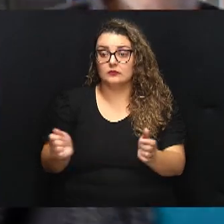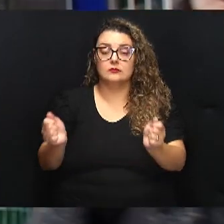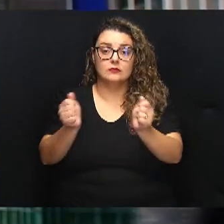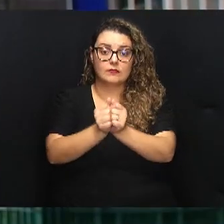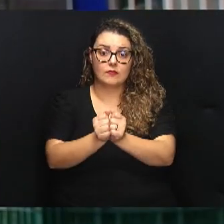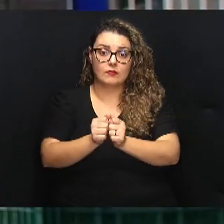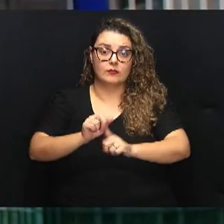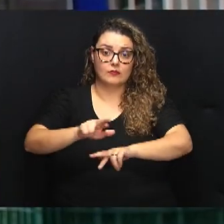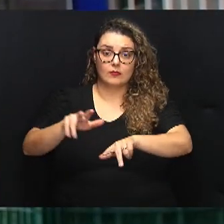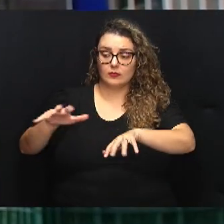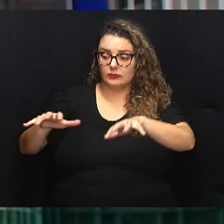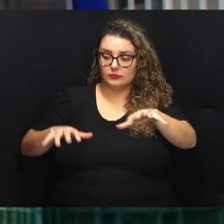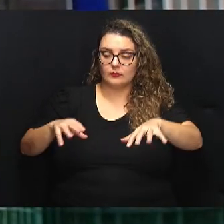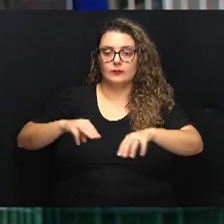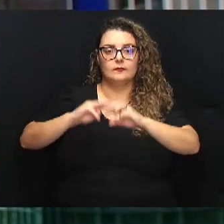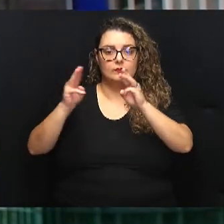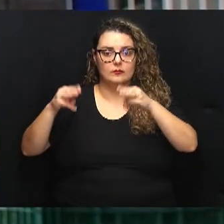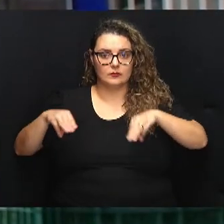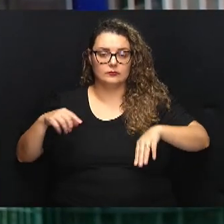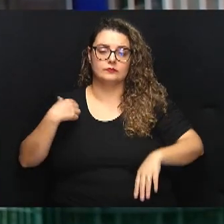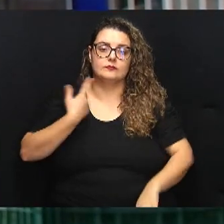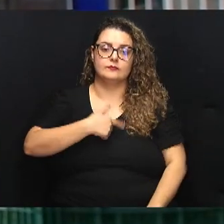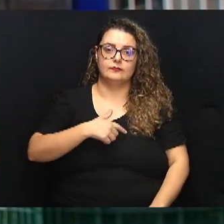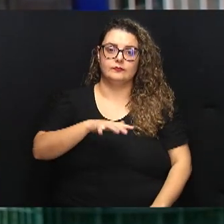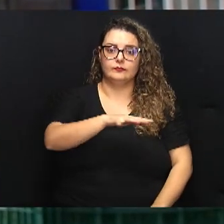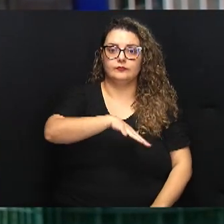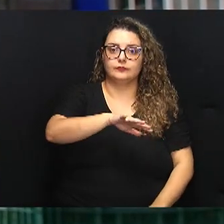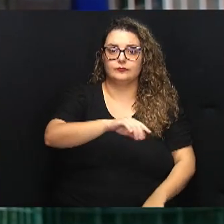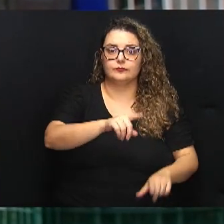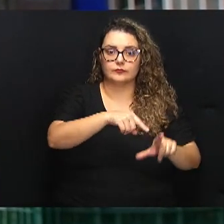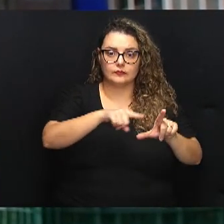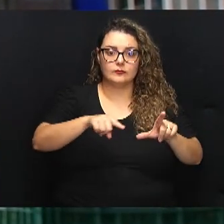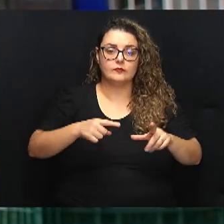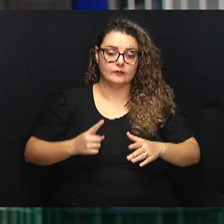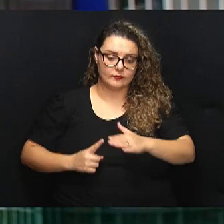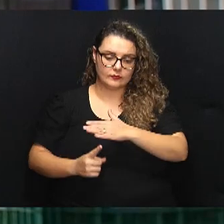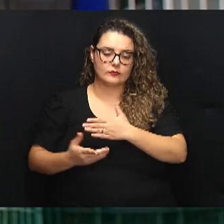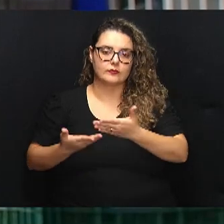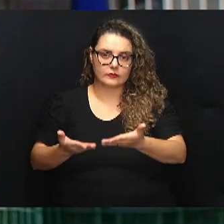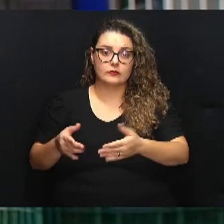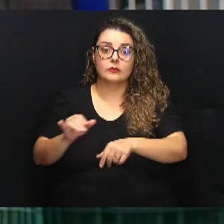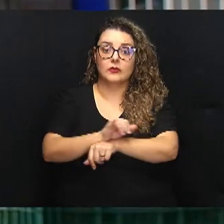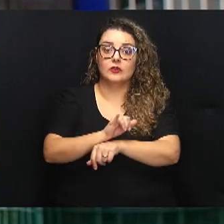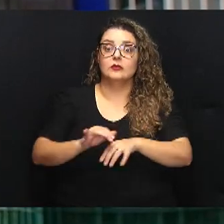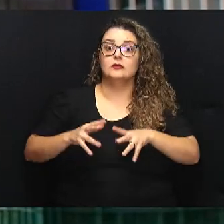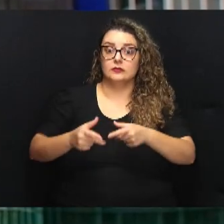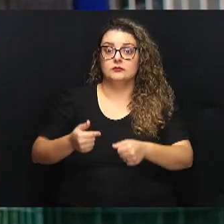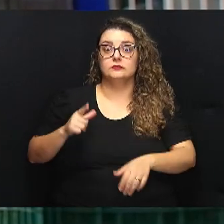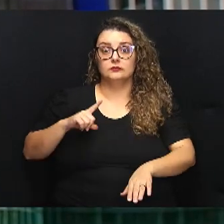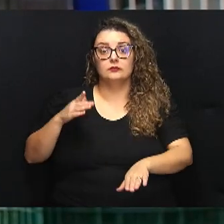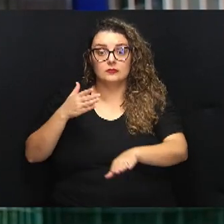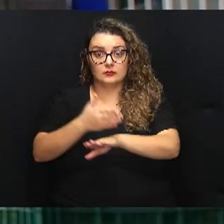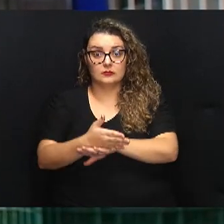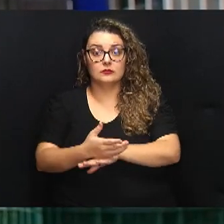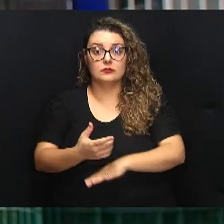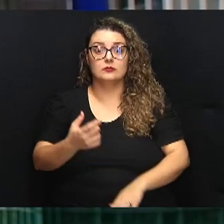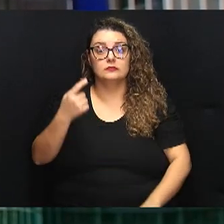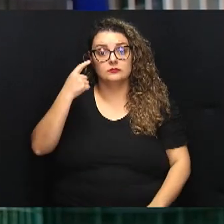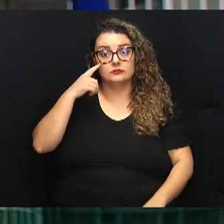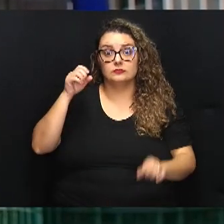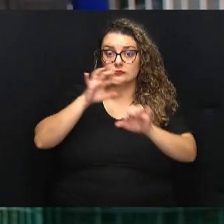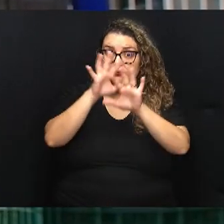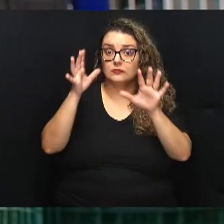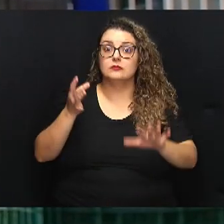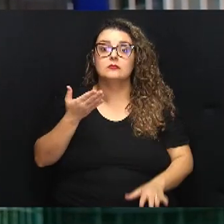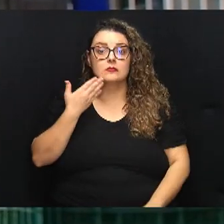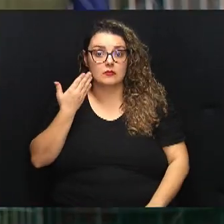vários setores, marketing e o nosso setor de estatística, para fornecer uma ferramenta para todo mundo ter acesso de uma forma clara e